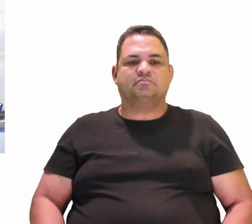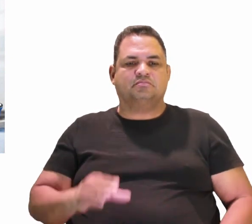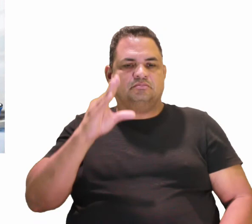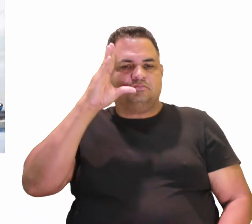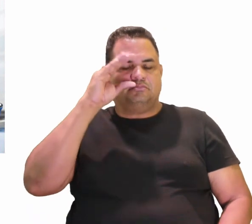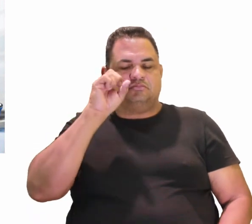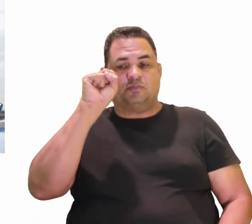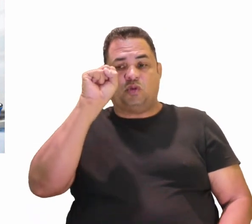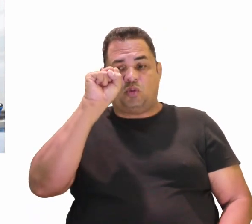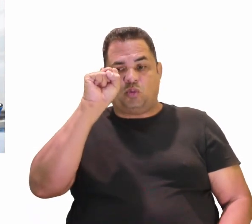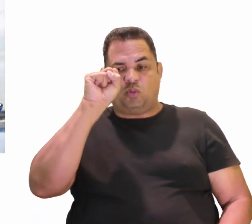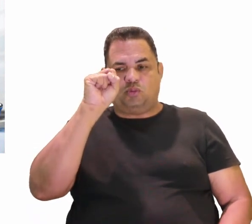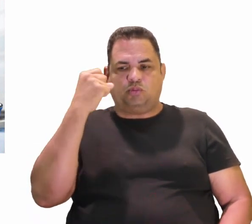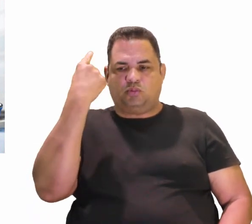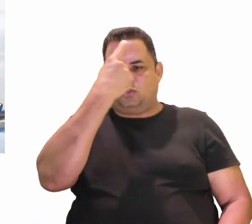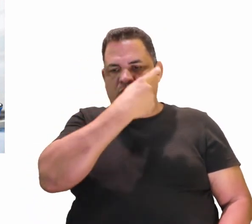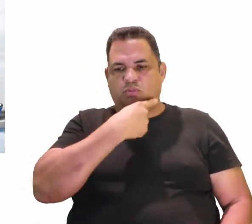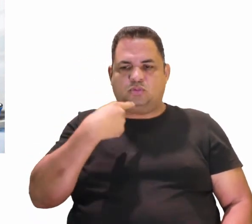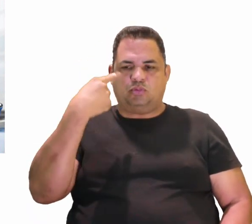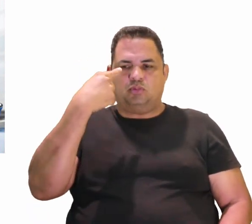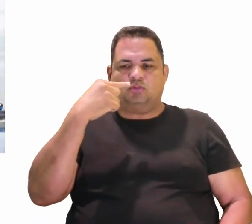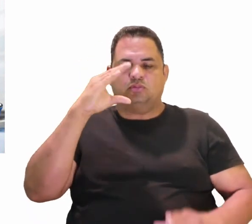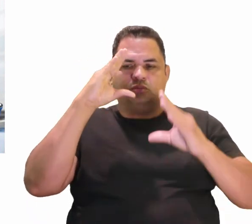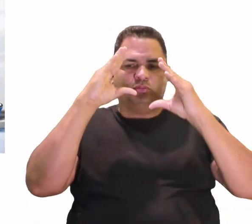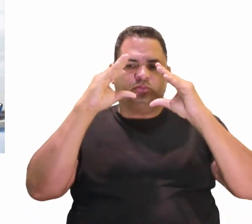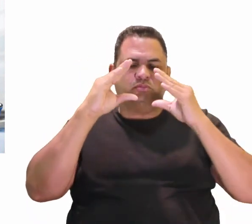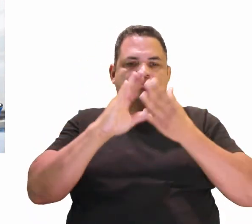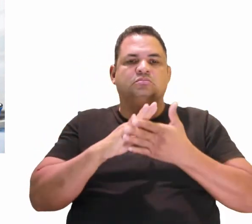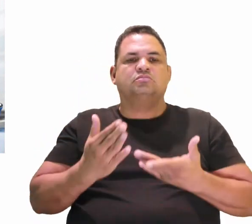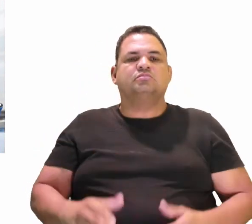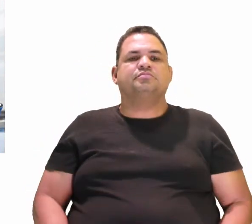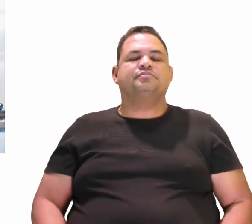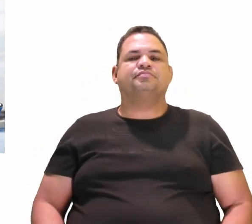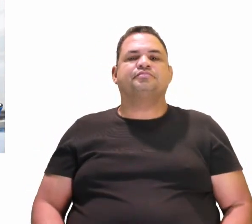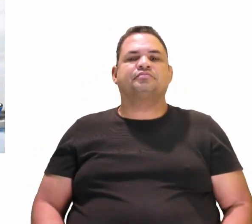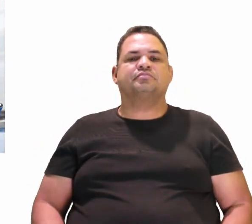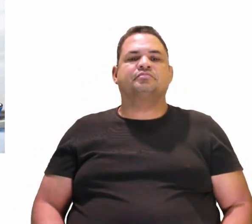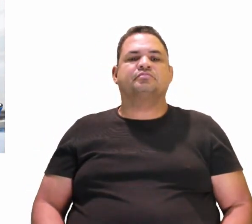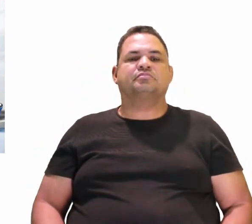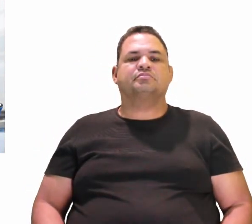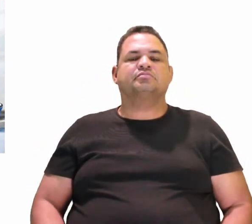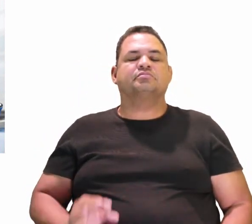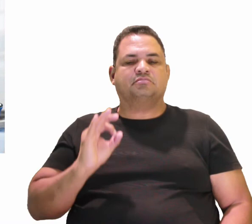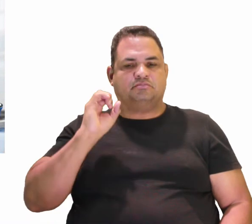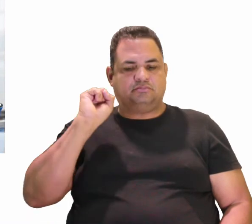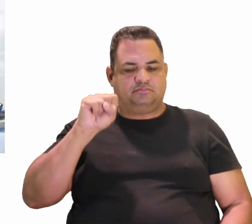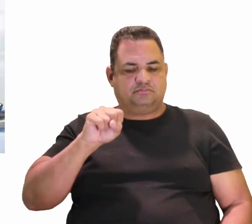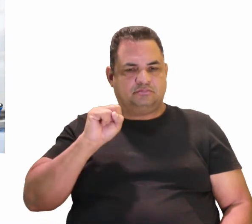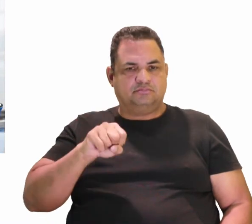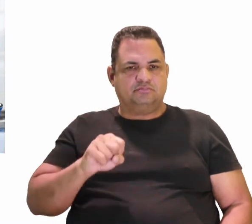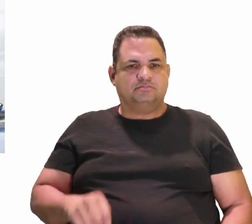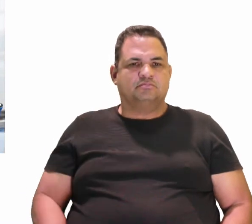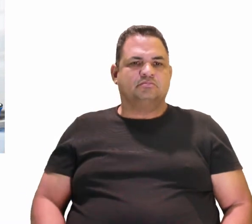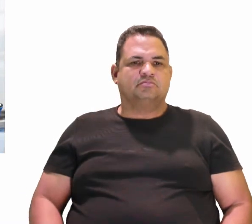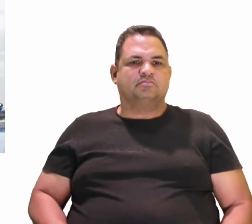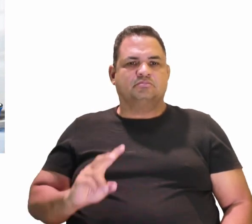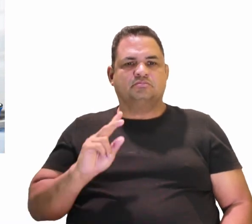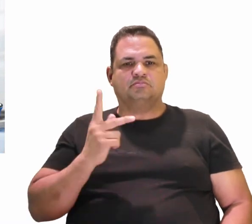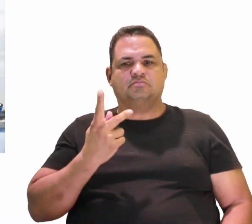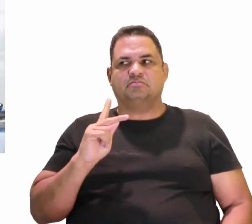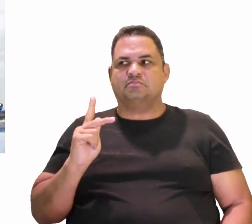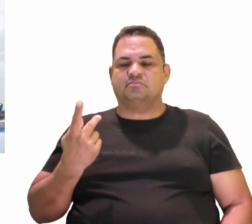Dormir 8 horas por noite. Saudável não? Healthy or not? Com certeza healthy.